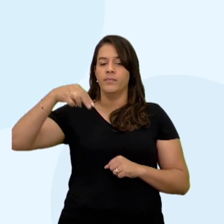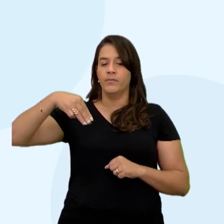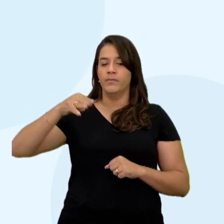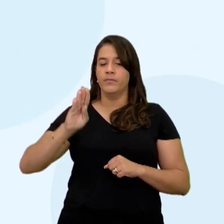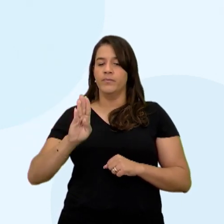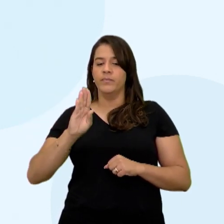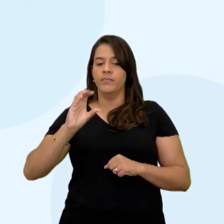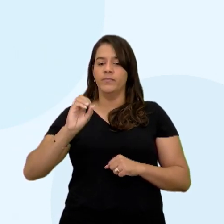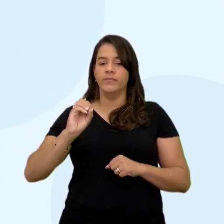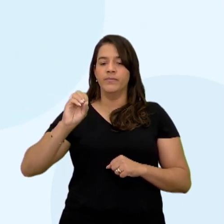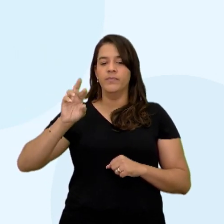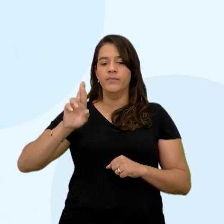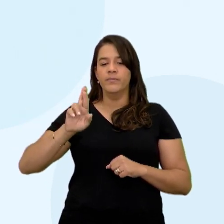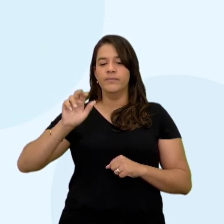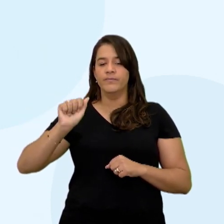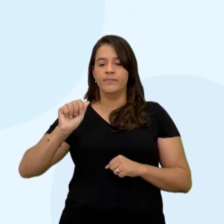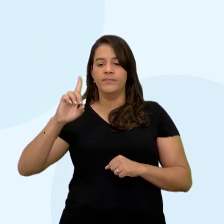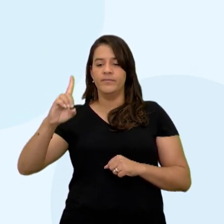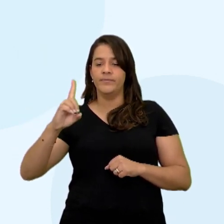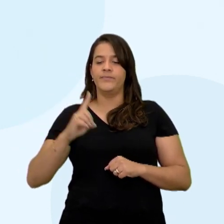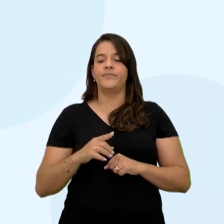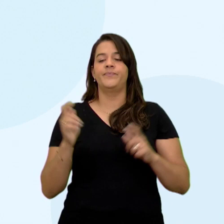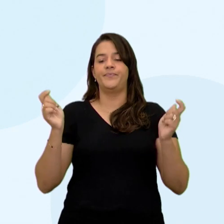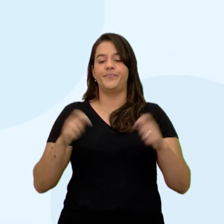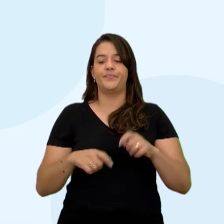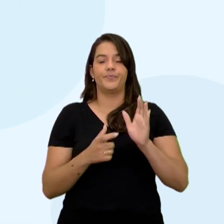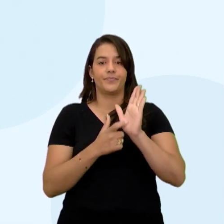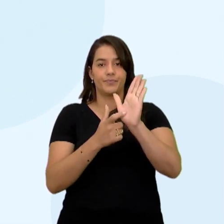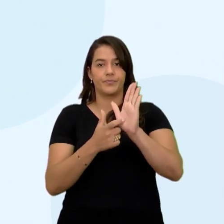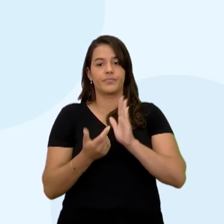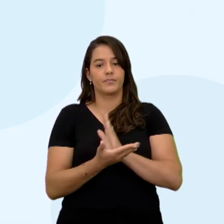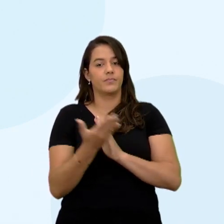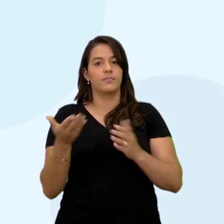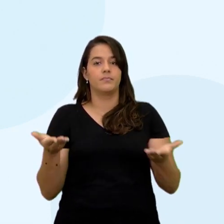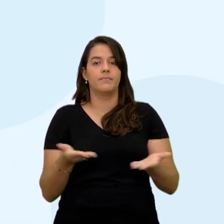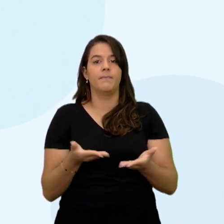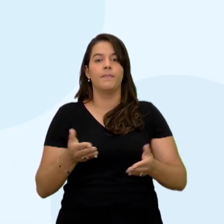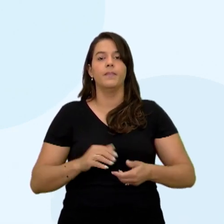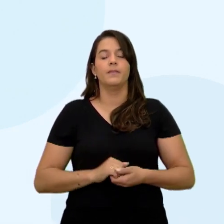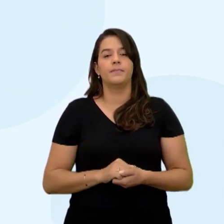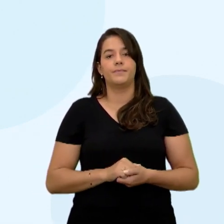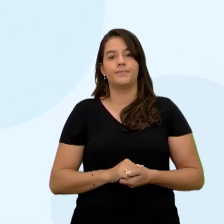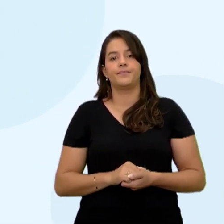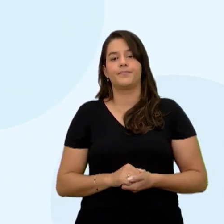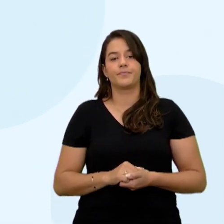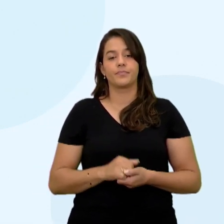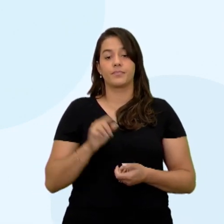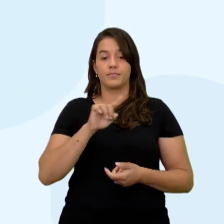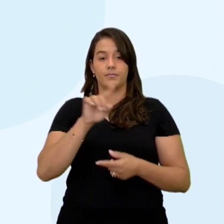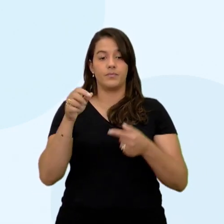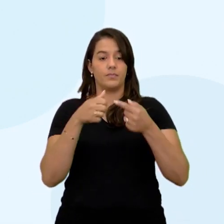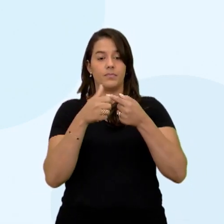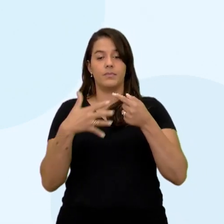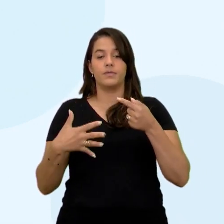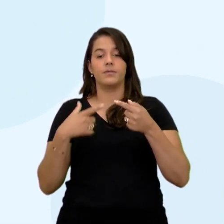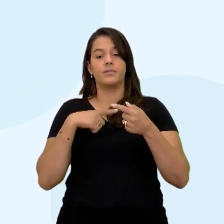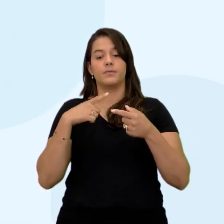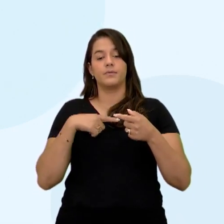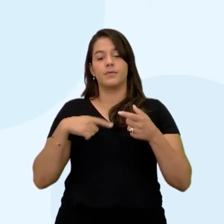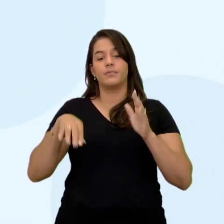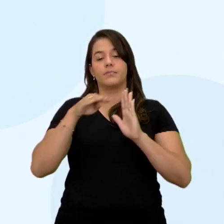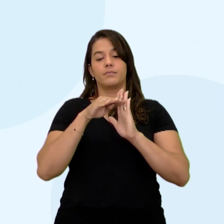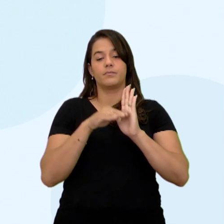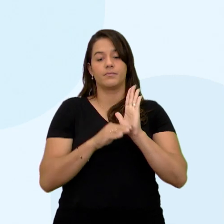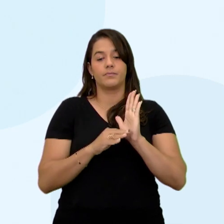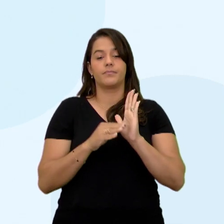fazer exposições como essa que eu estou fazendo agora, certo? Olha só, o Google, Google Formulários, vou